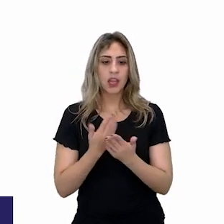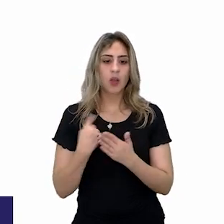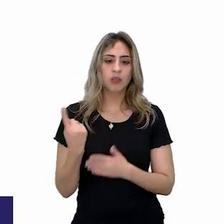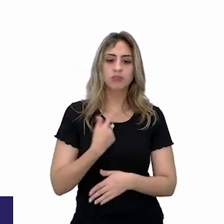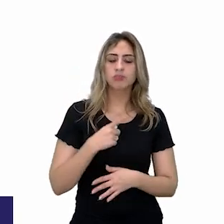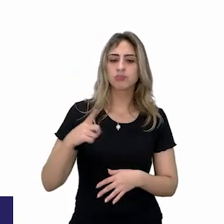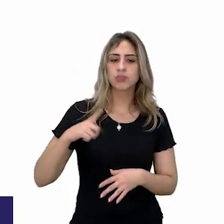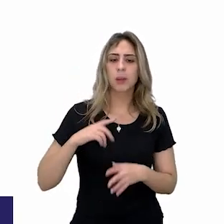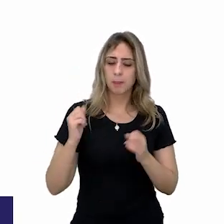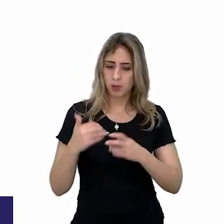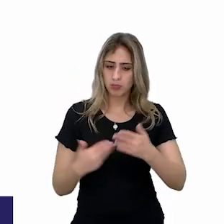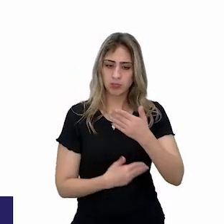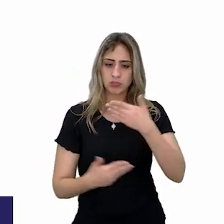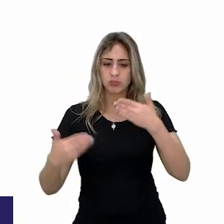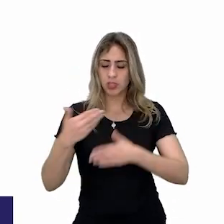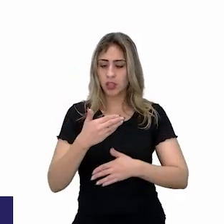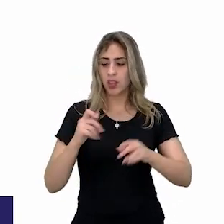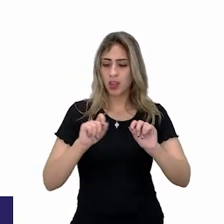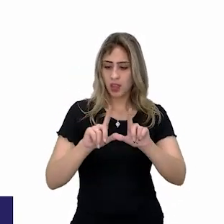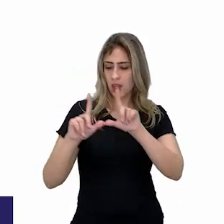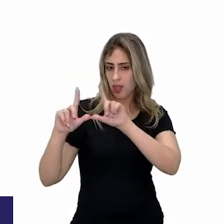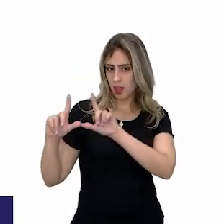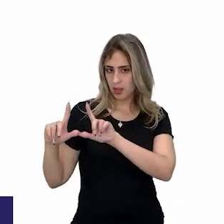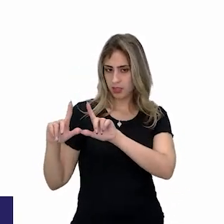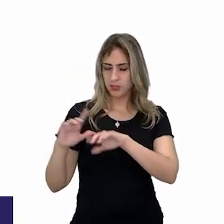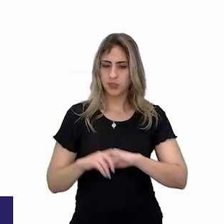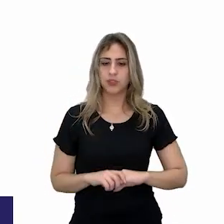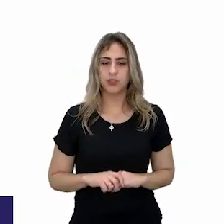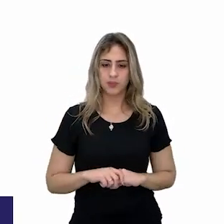trouxe. Pode passar o slide.